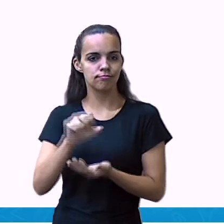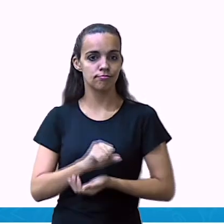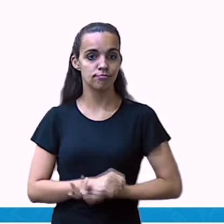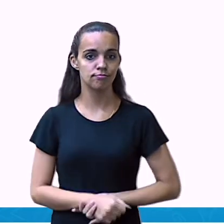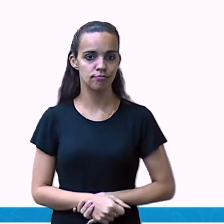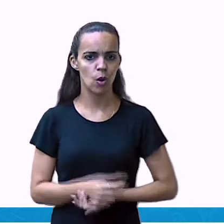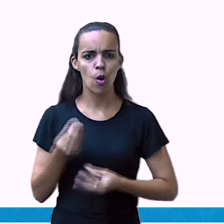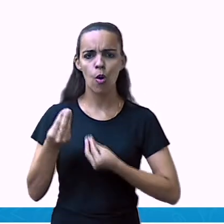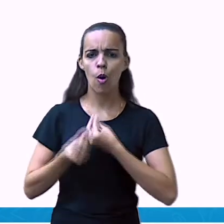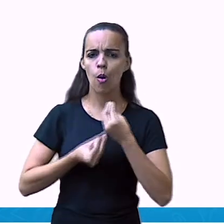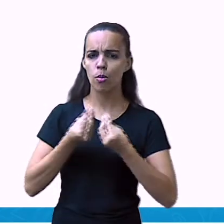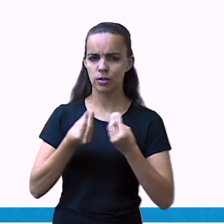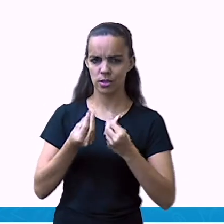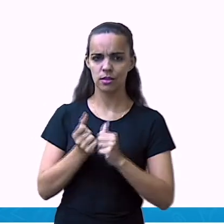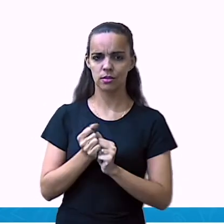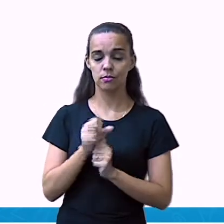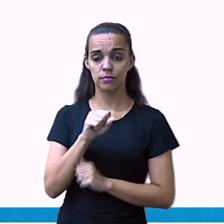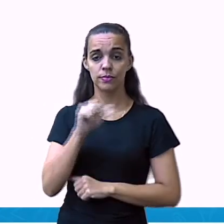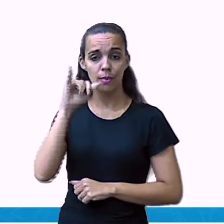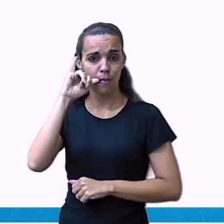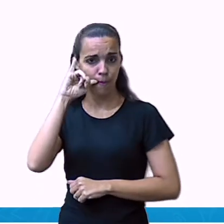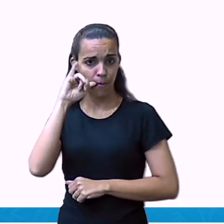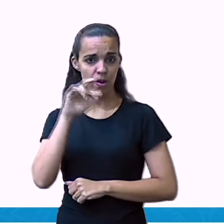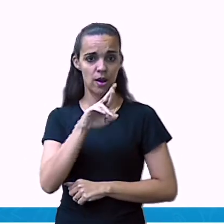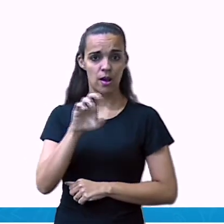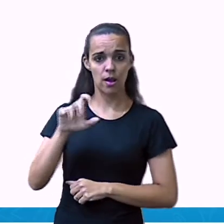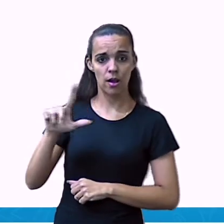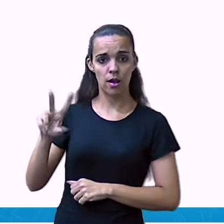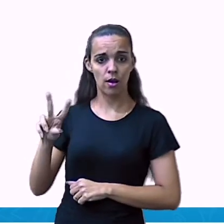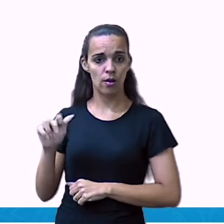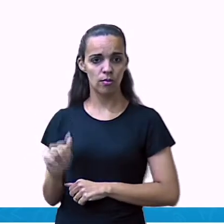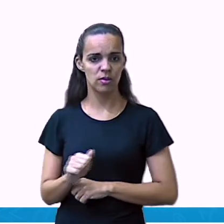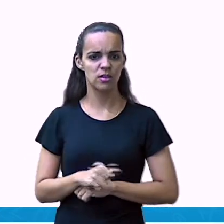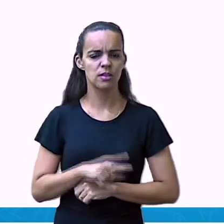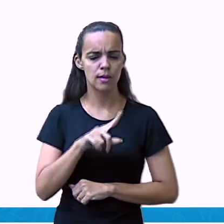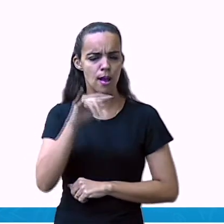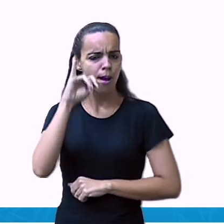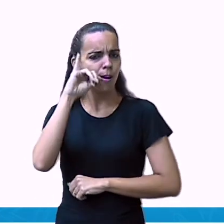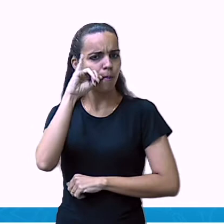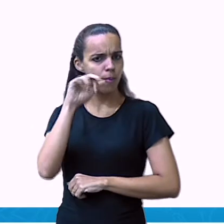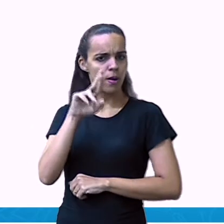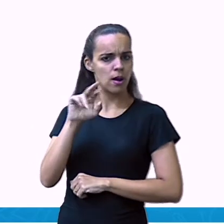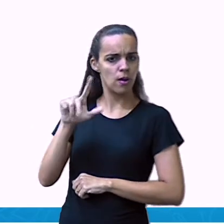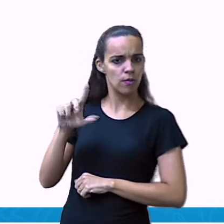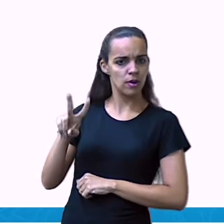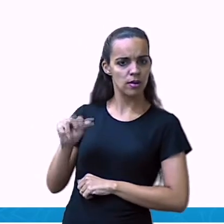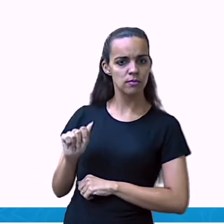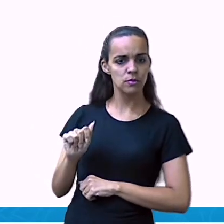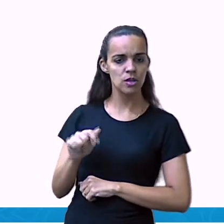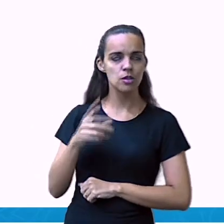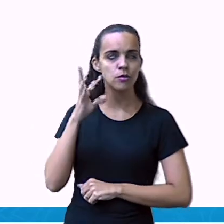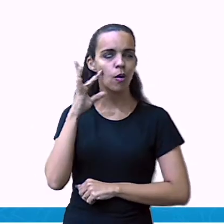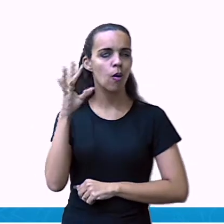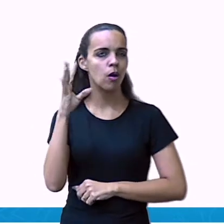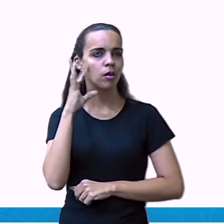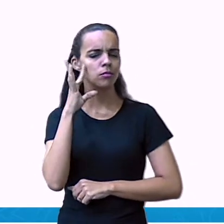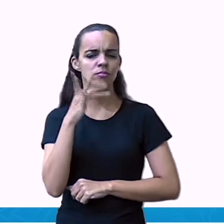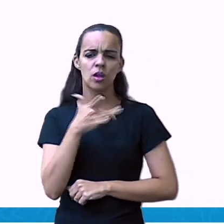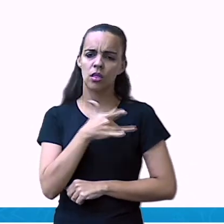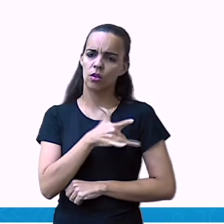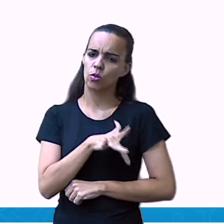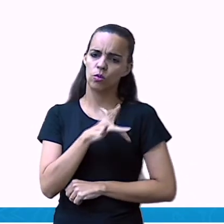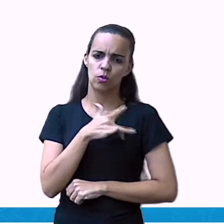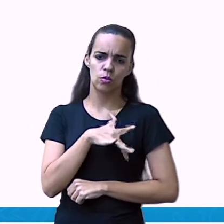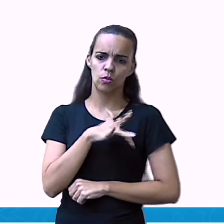E como é o saci na relva? Saci lá na relva sonha